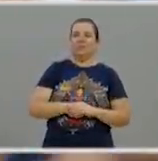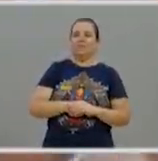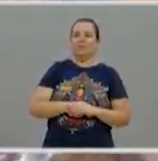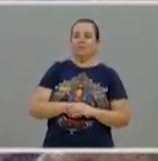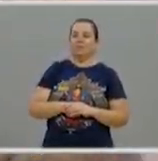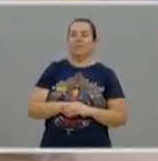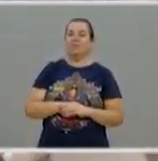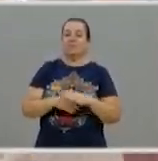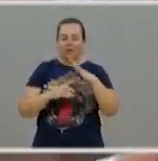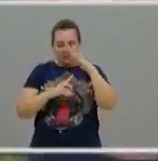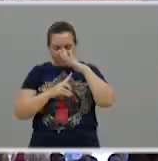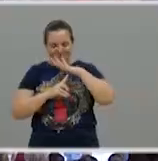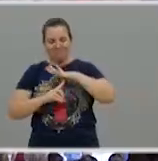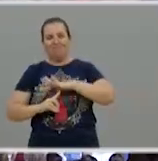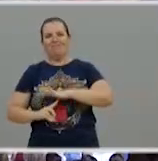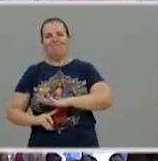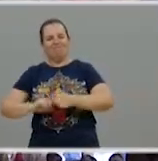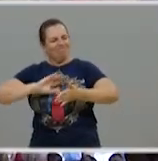Da depressão vai